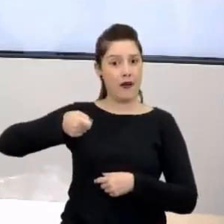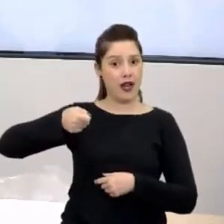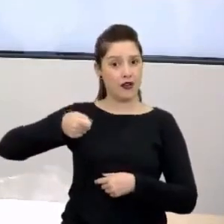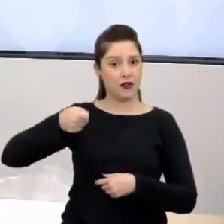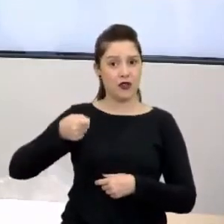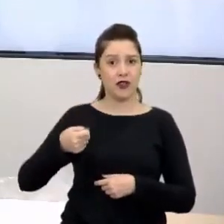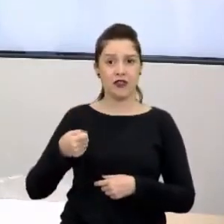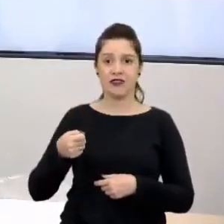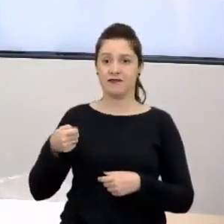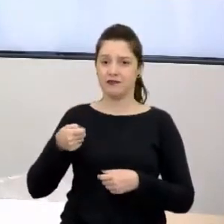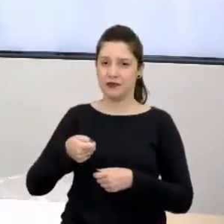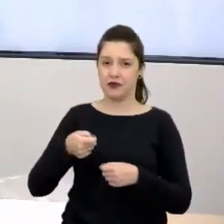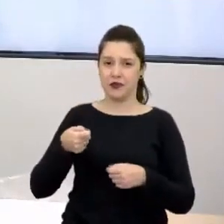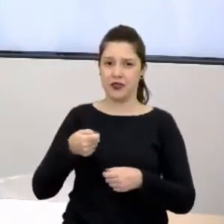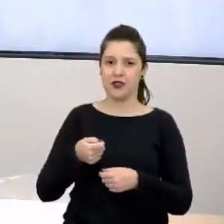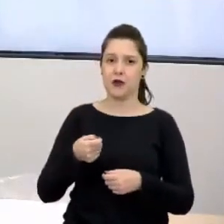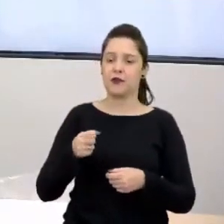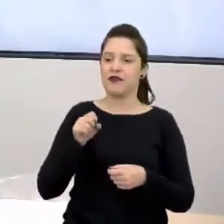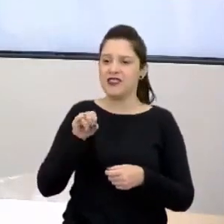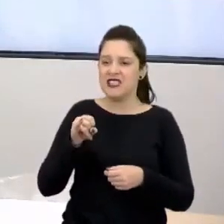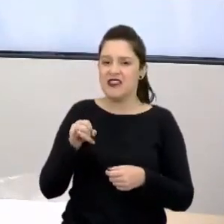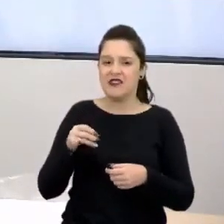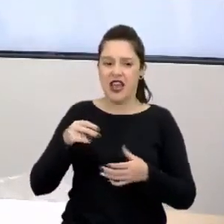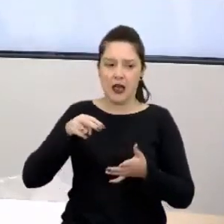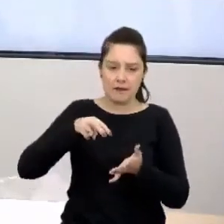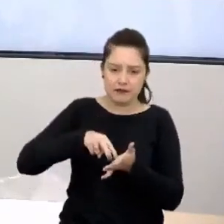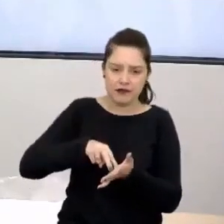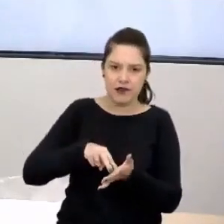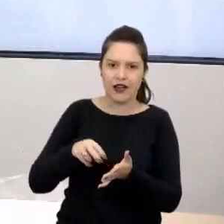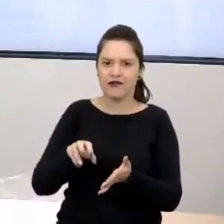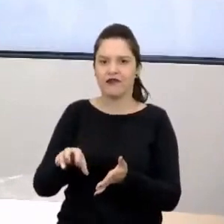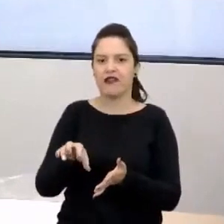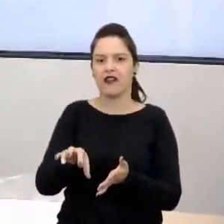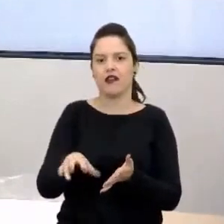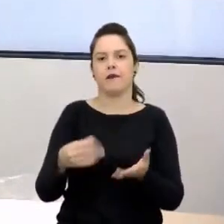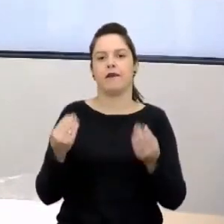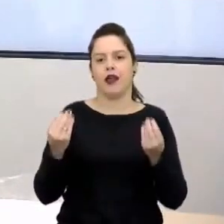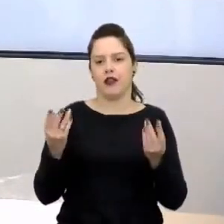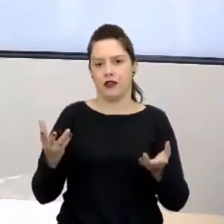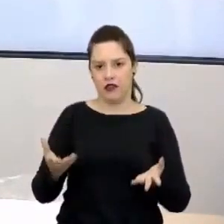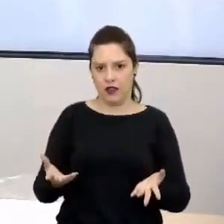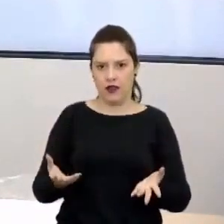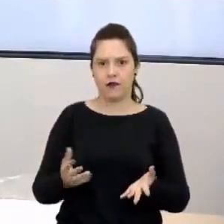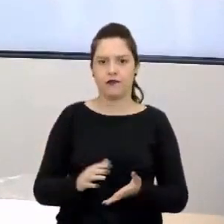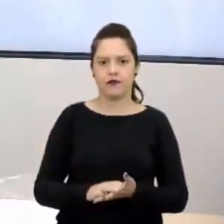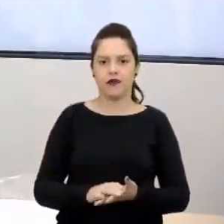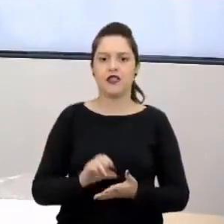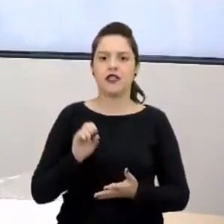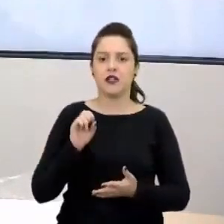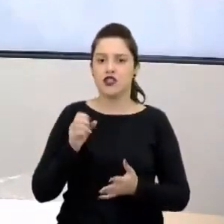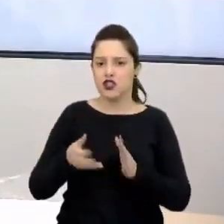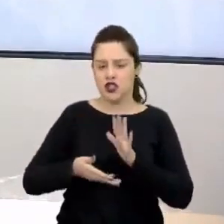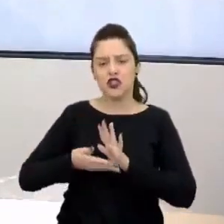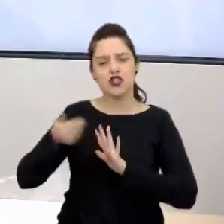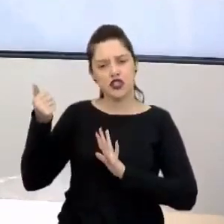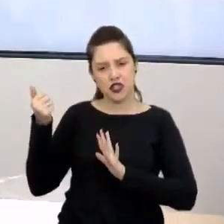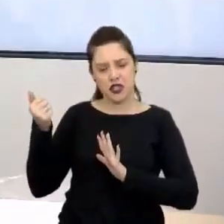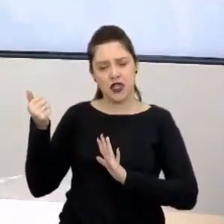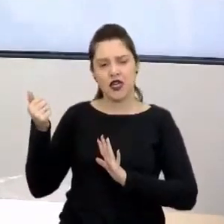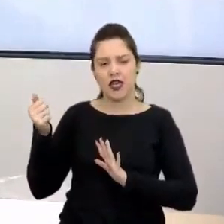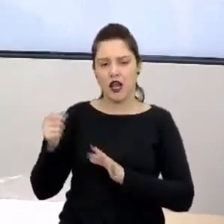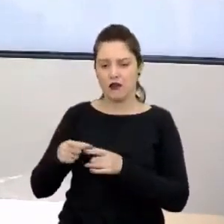não pode ser aquele que você tem que ficar segurando, porque ela vai andar, né? Então, isso aqui você tira de qualquer coisa. Eu tirei de uma fonte de